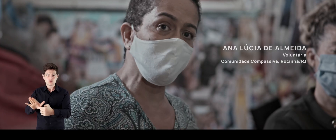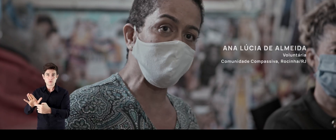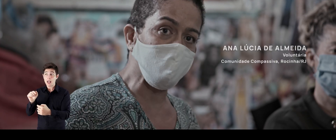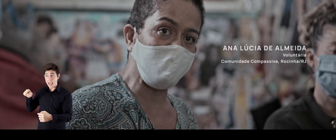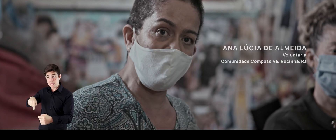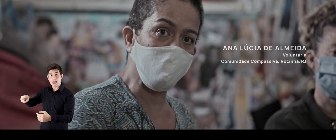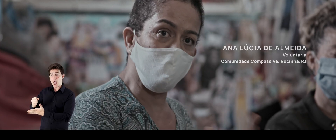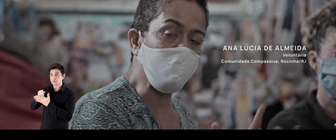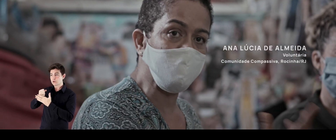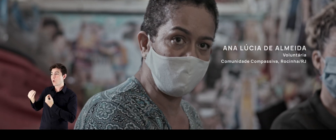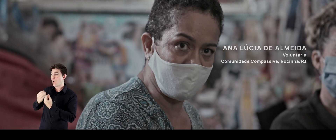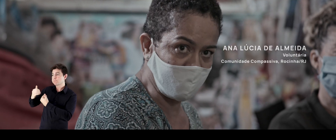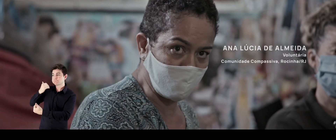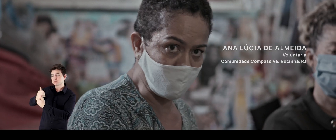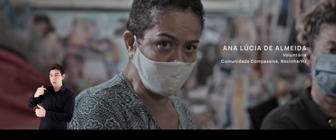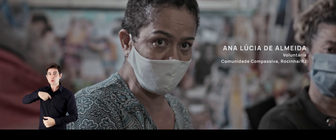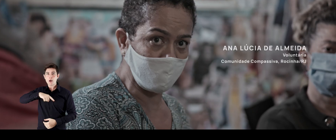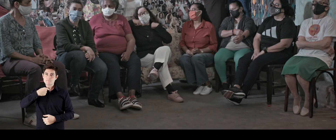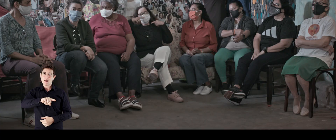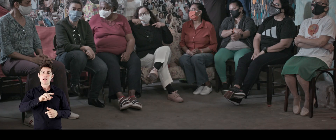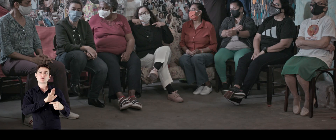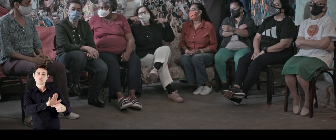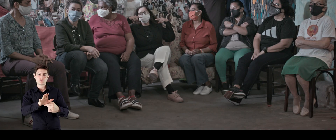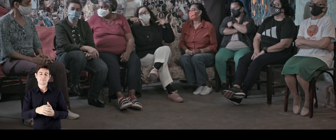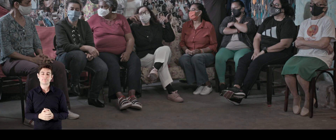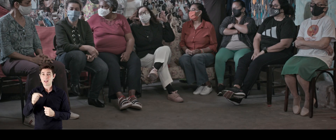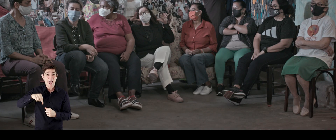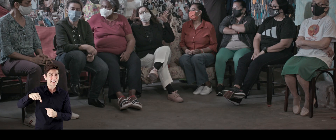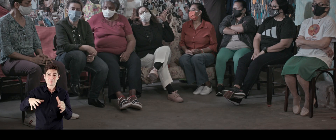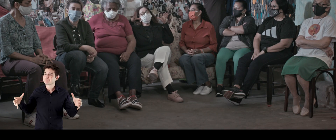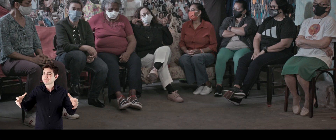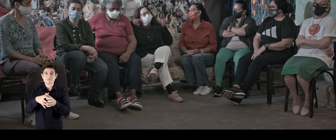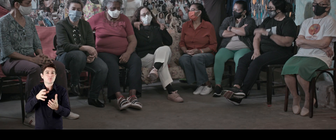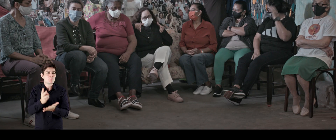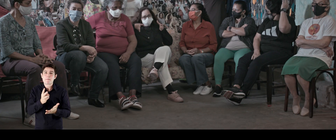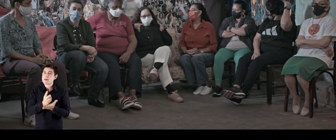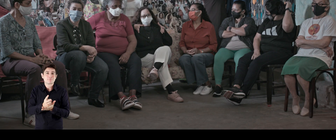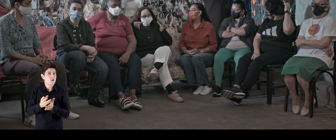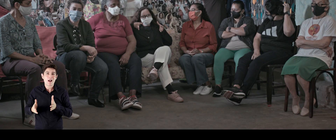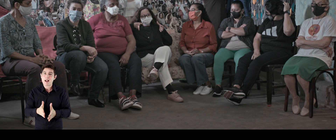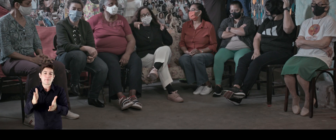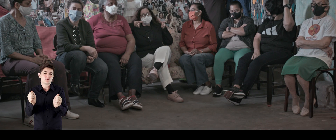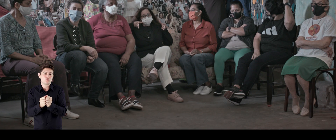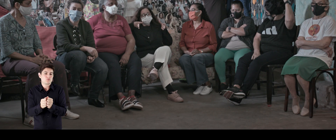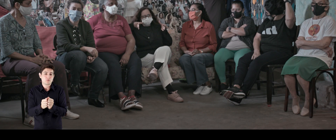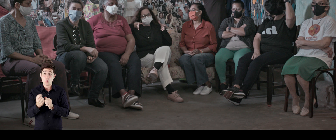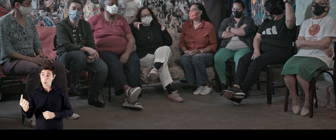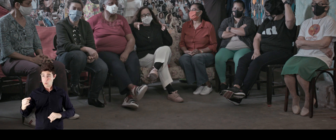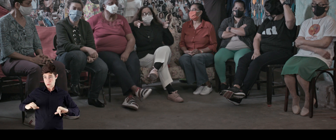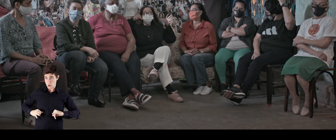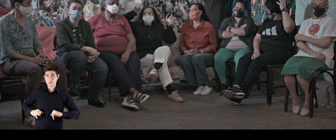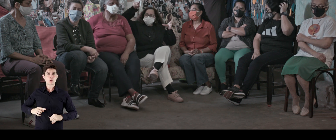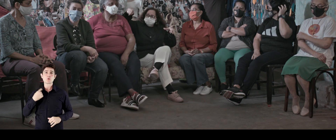que vai nos auxiliar como auxiliar essas pessoas. Aqui, nós todos estamos no mesmo barco. Embarcamos